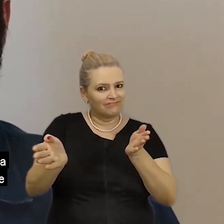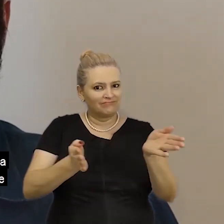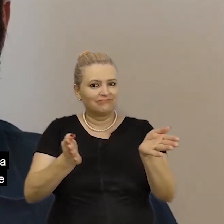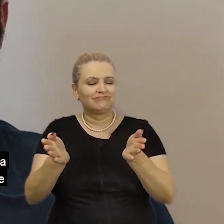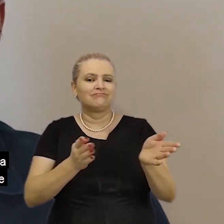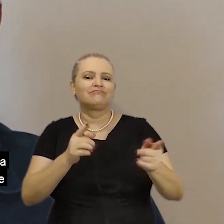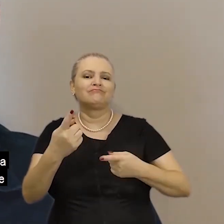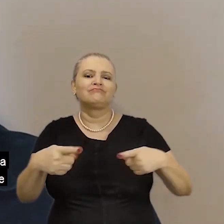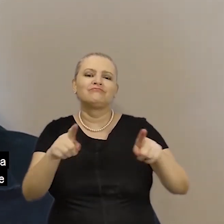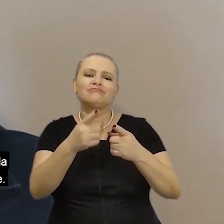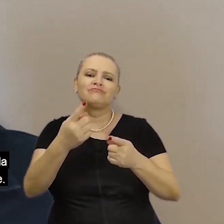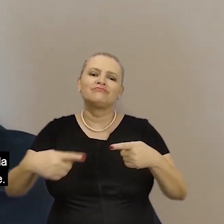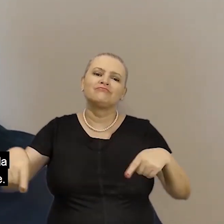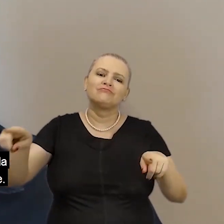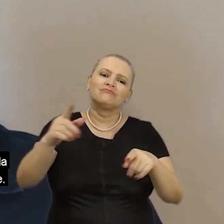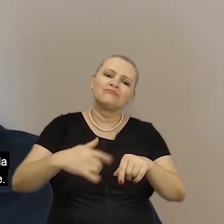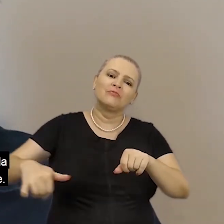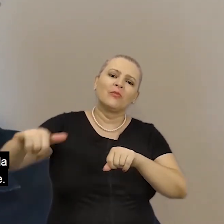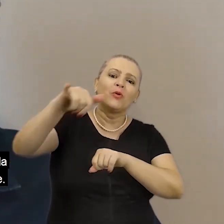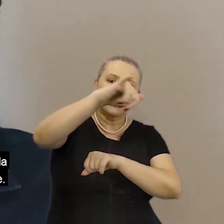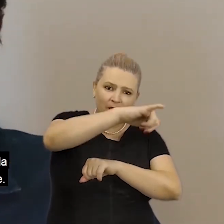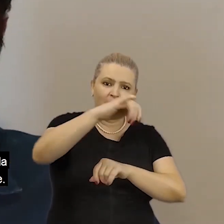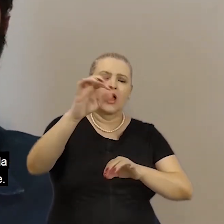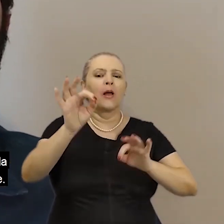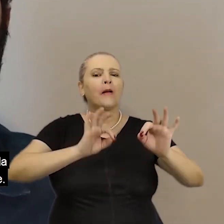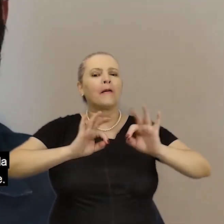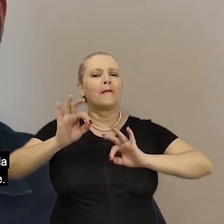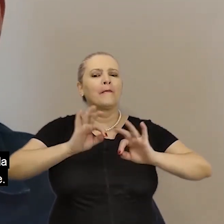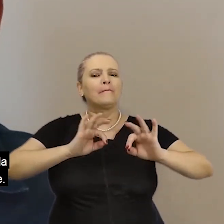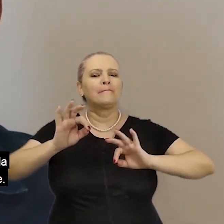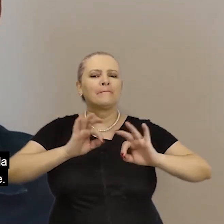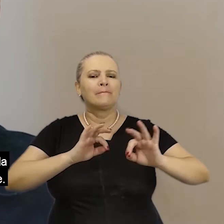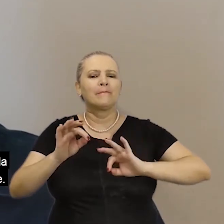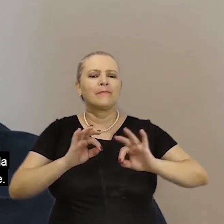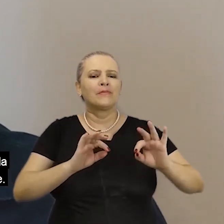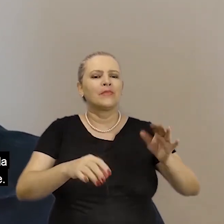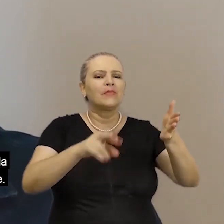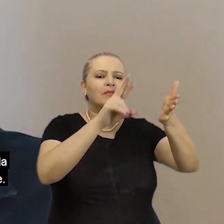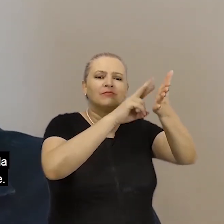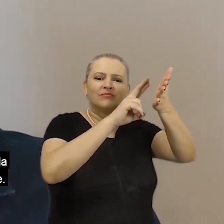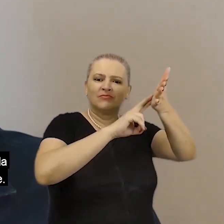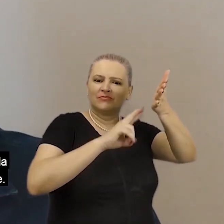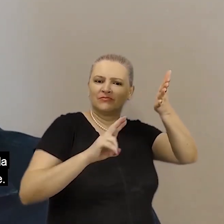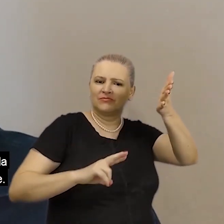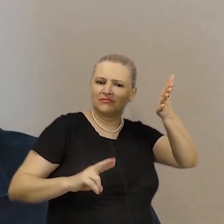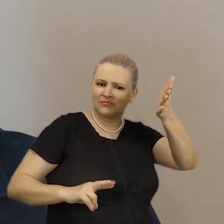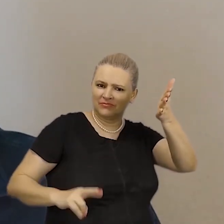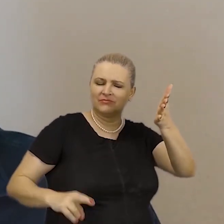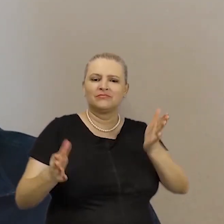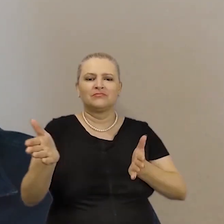tem aproveitado esse período de isolamento para planejar ainda mais essas estratégias de acessibilidade.